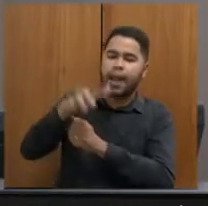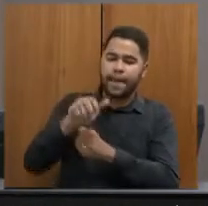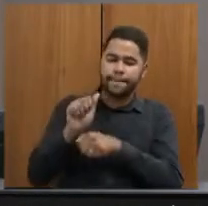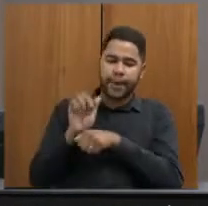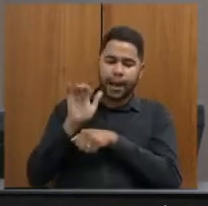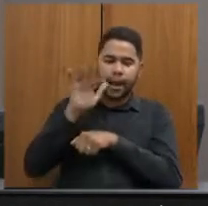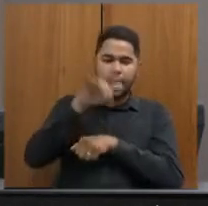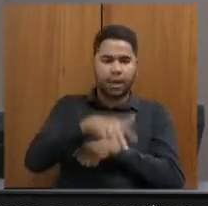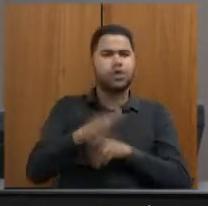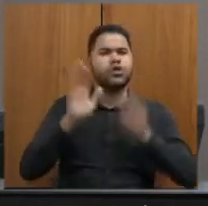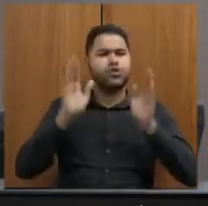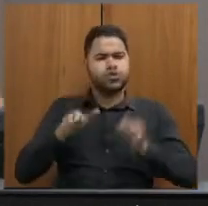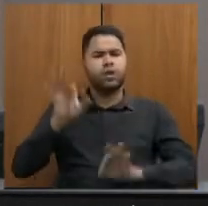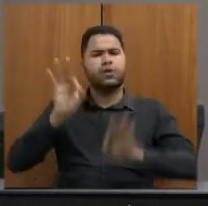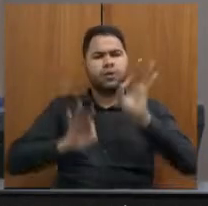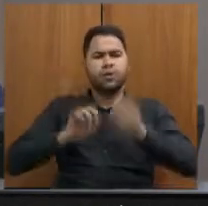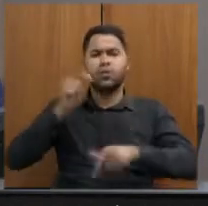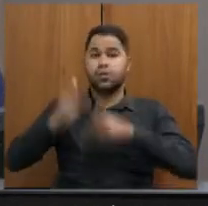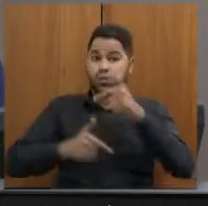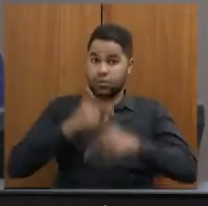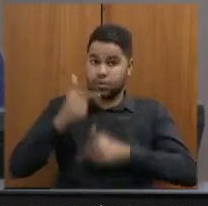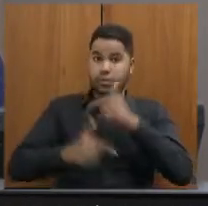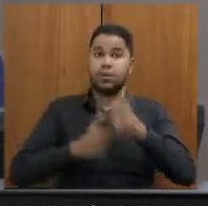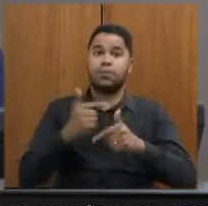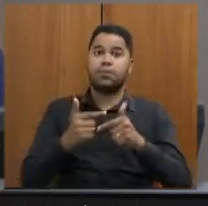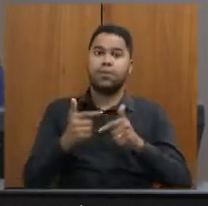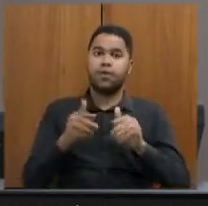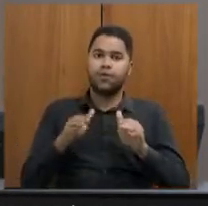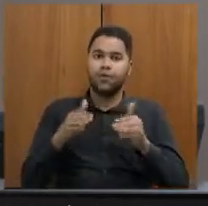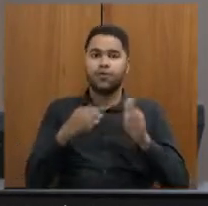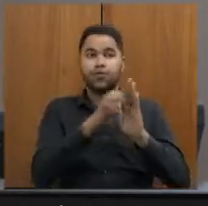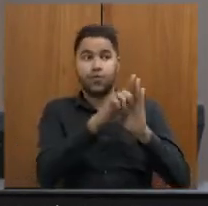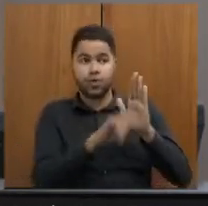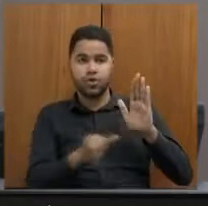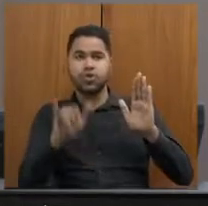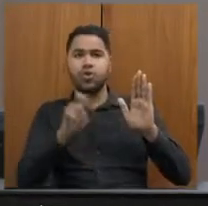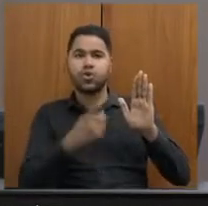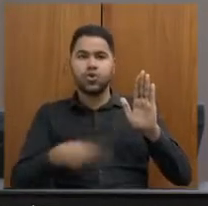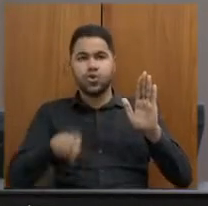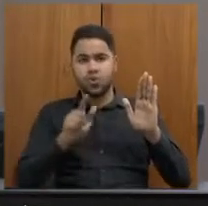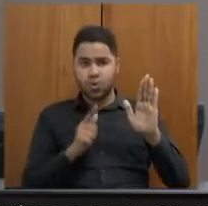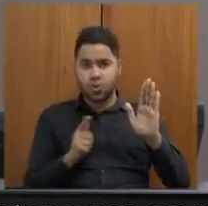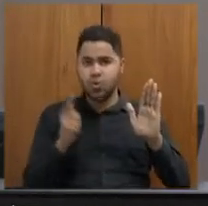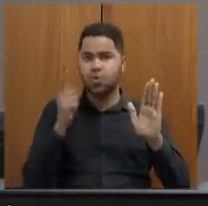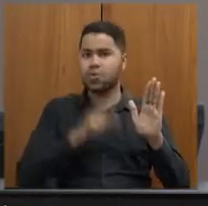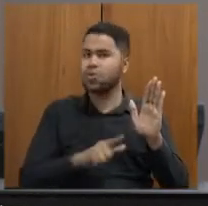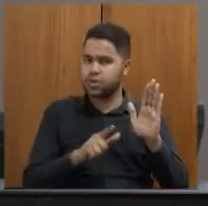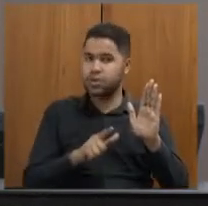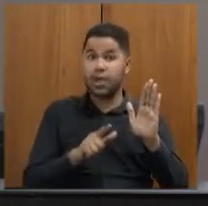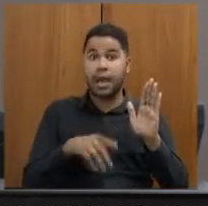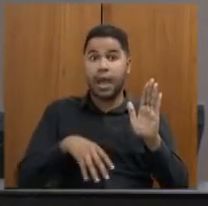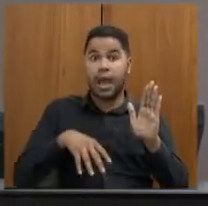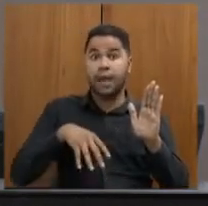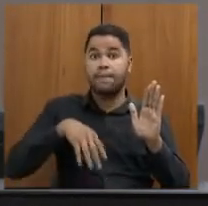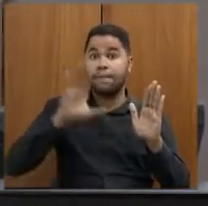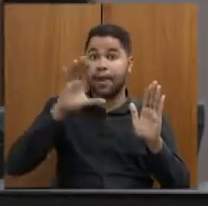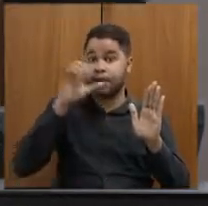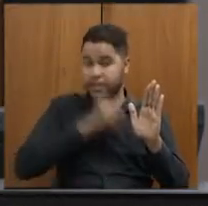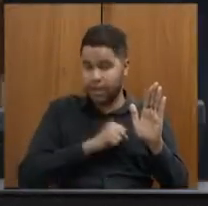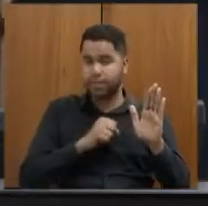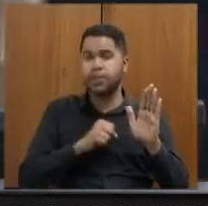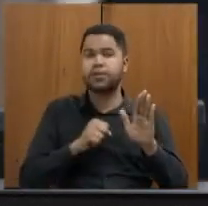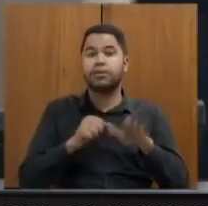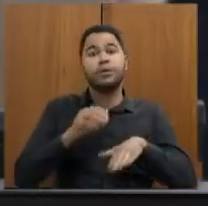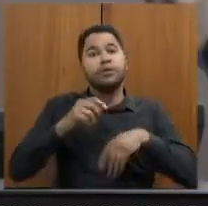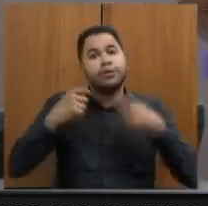tá sendo feito nós temos aí o trabalho já é de a ser publicado para gente poder conseguir fazer isso mais rápido possível o